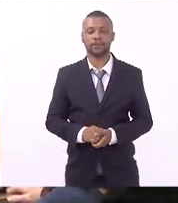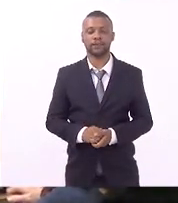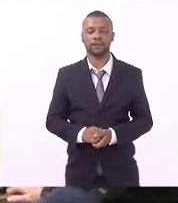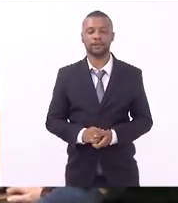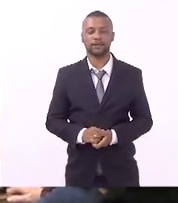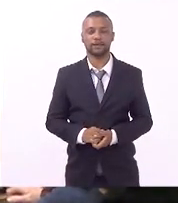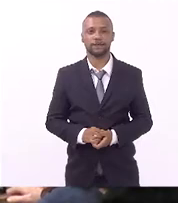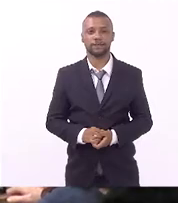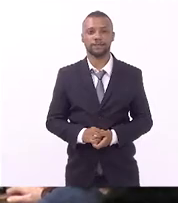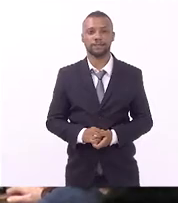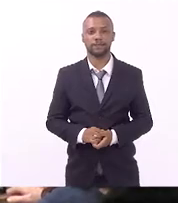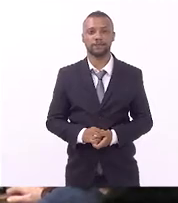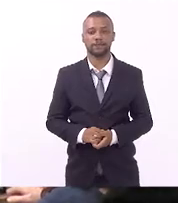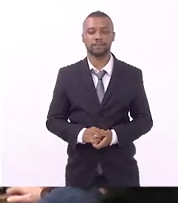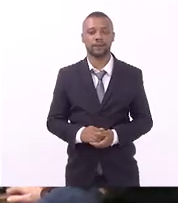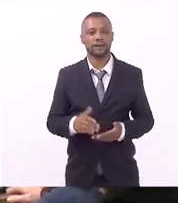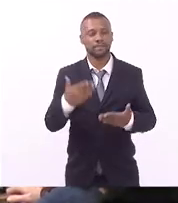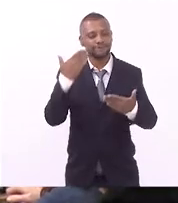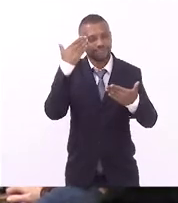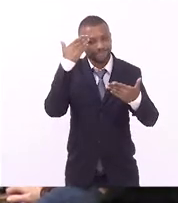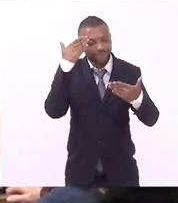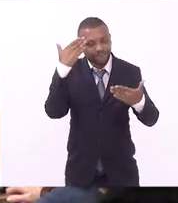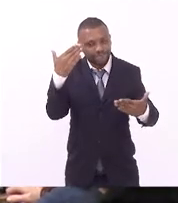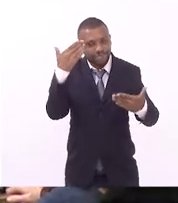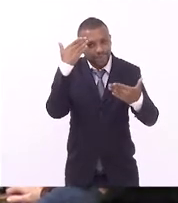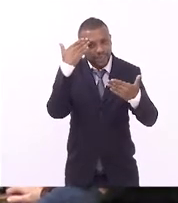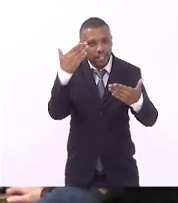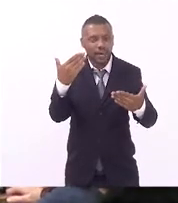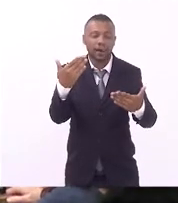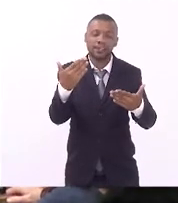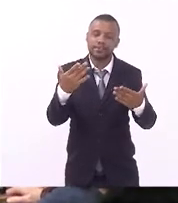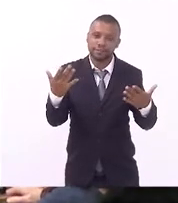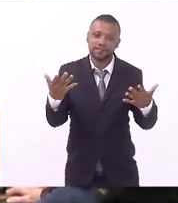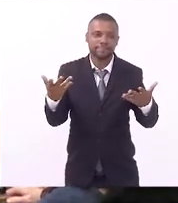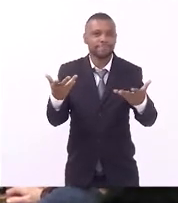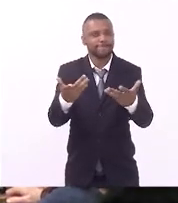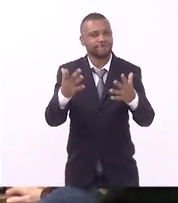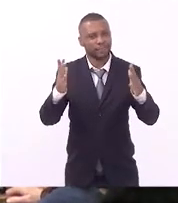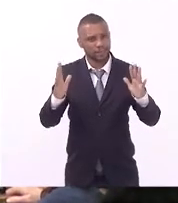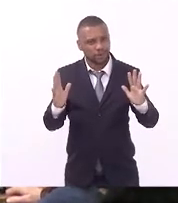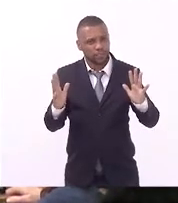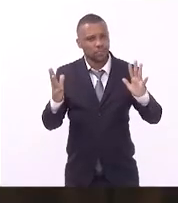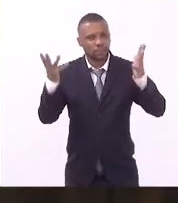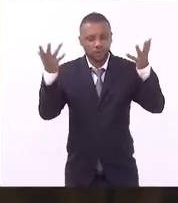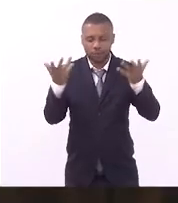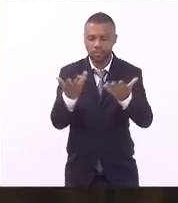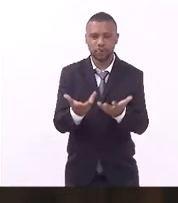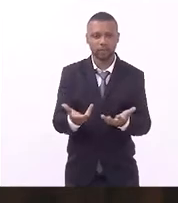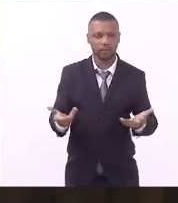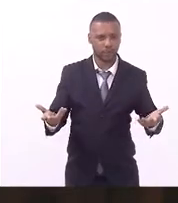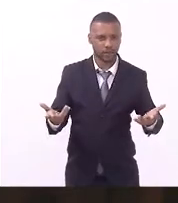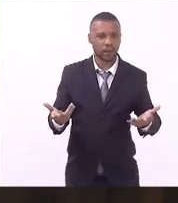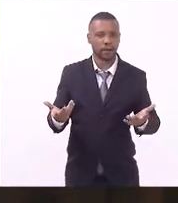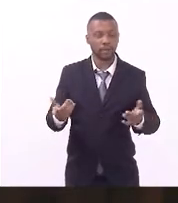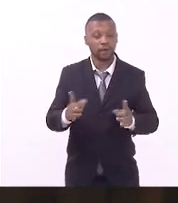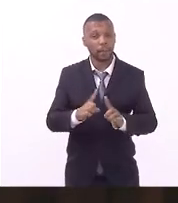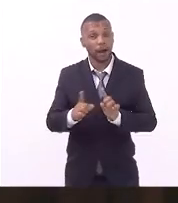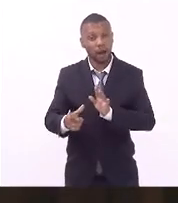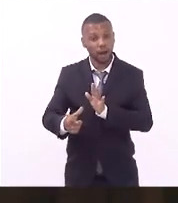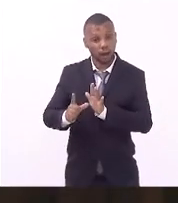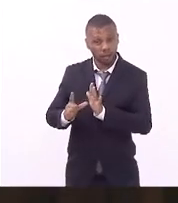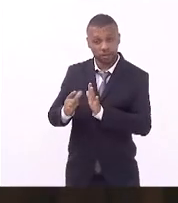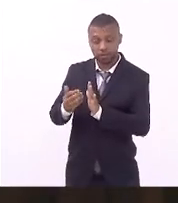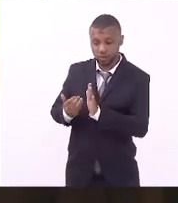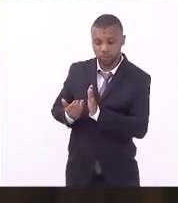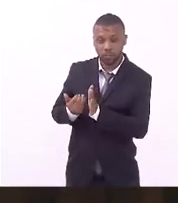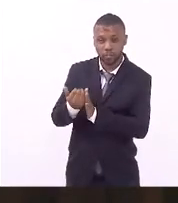Muito obrigada. O que seria de nós se não fosse cerimonial, né, gente? Mas eu queria, antes de passar a